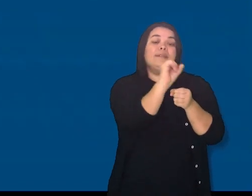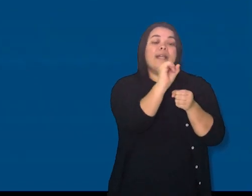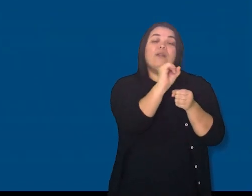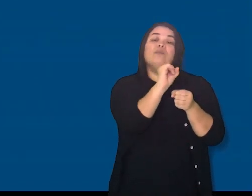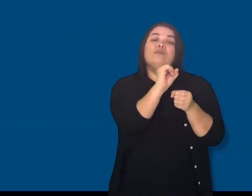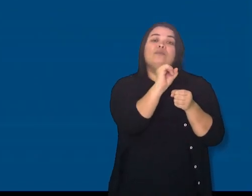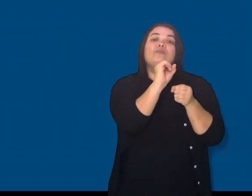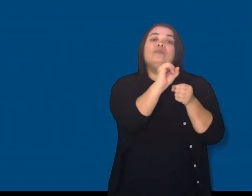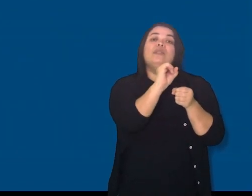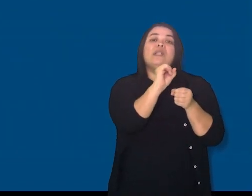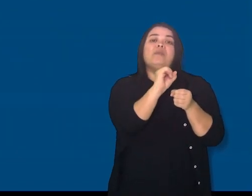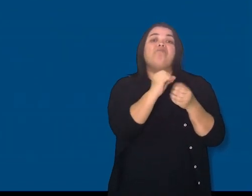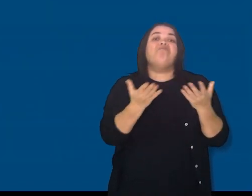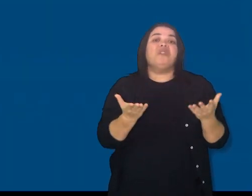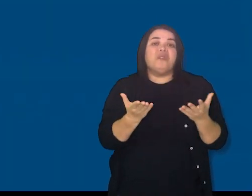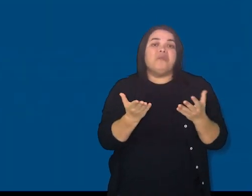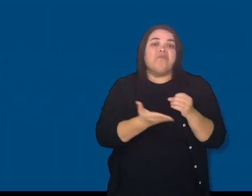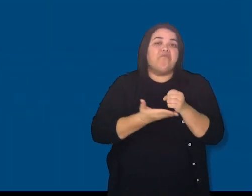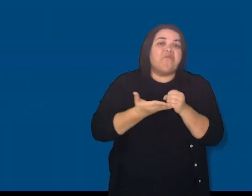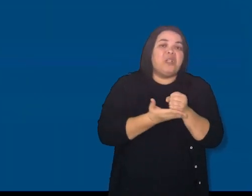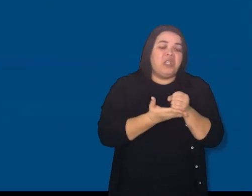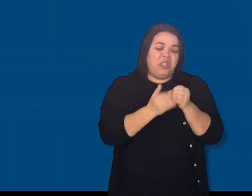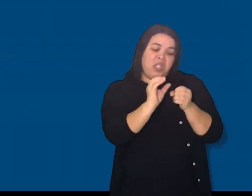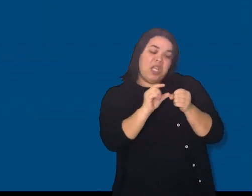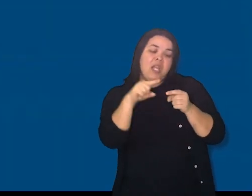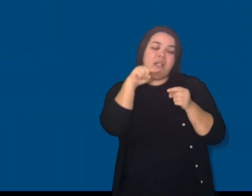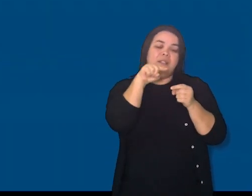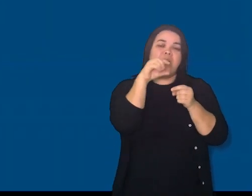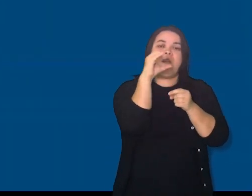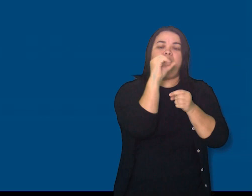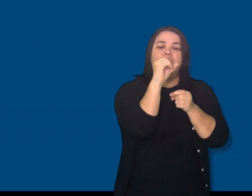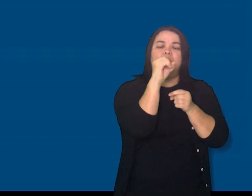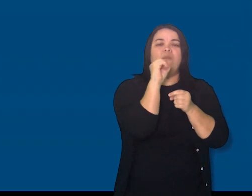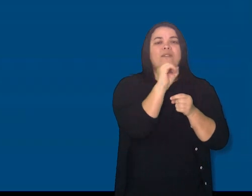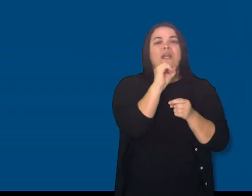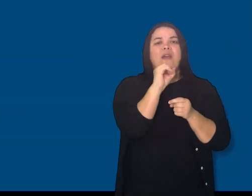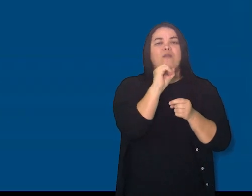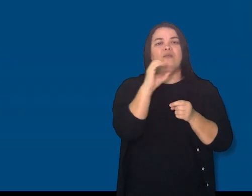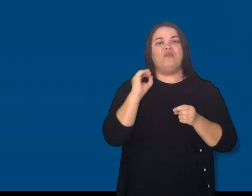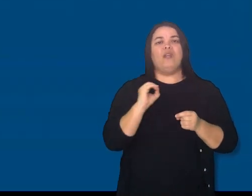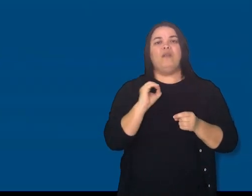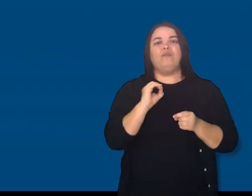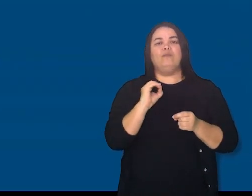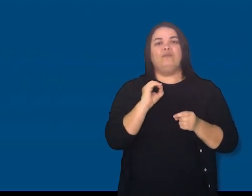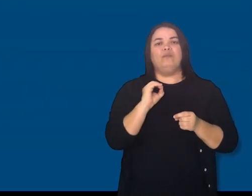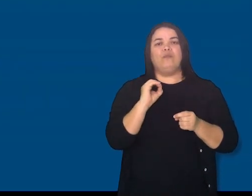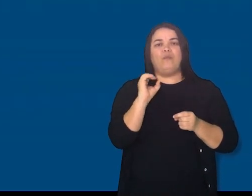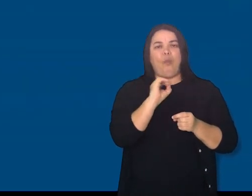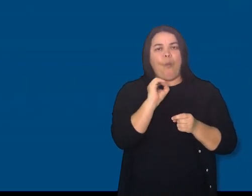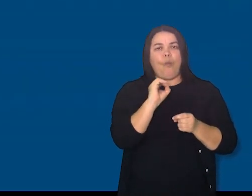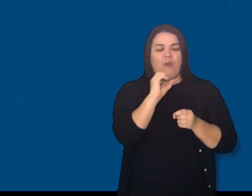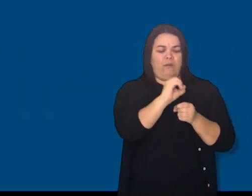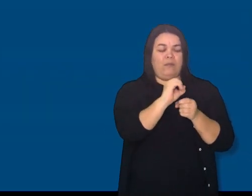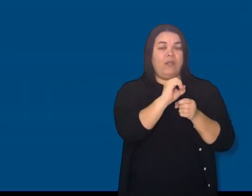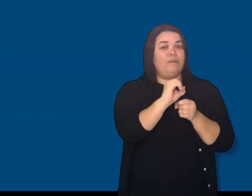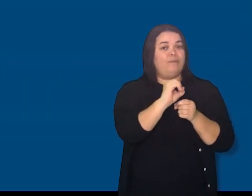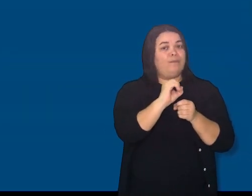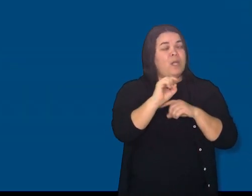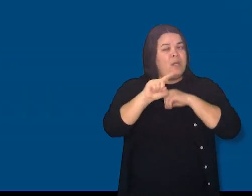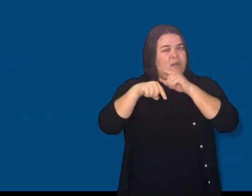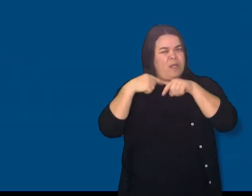Expoente igual a 0, né? Esse é um dos grandes segredos da nossa matemática, né? Isso nós vamos